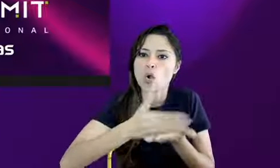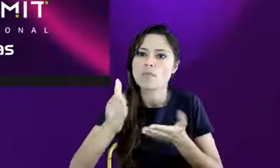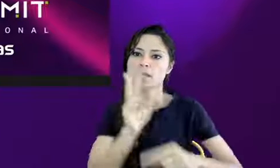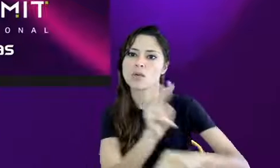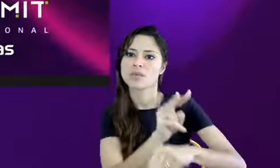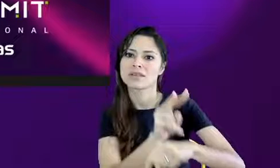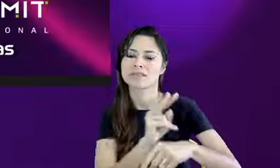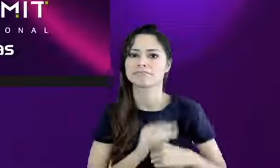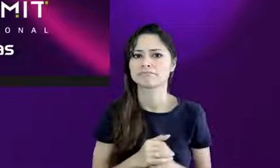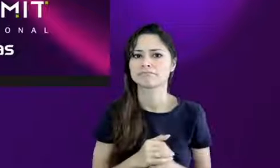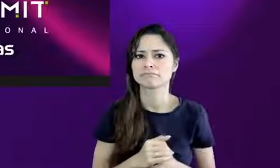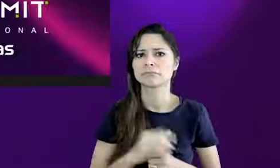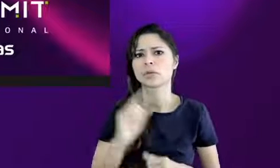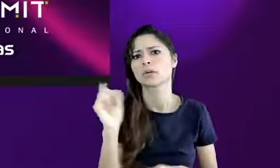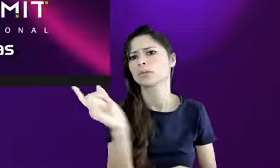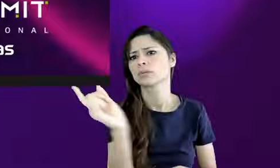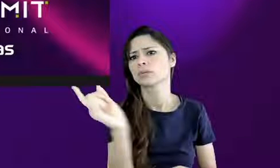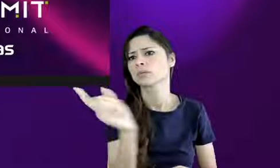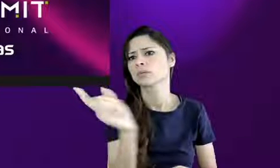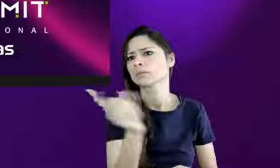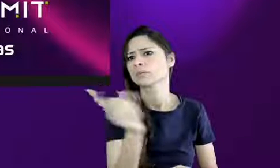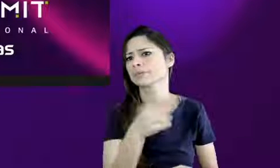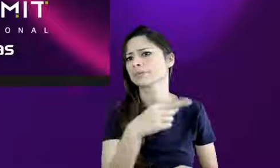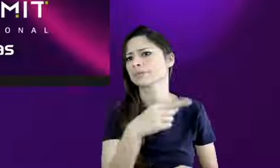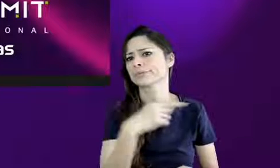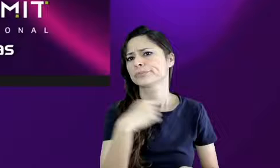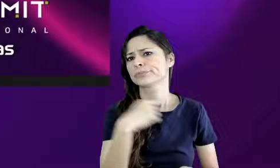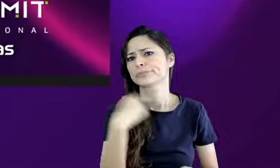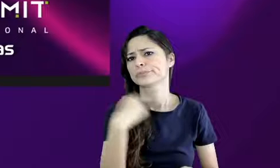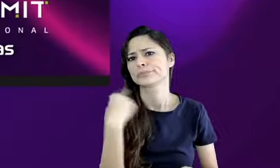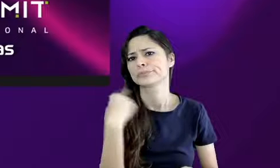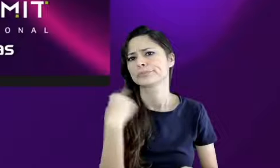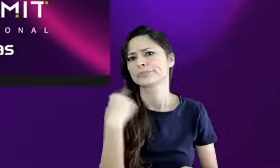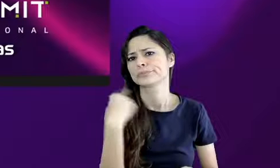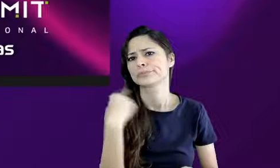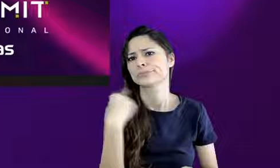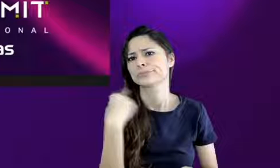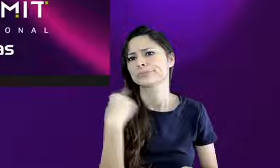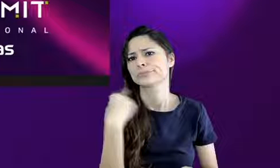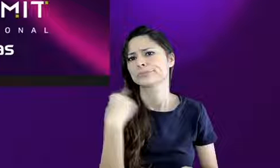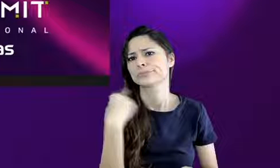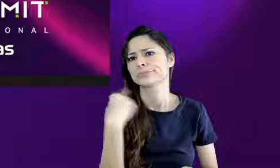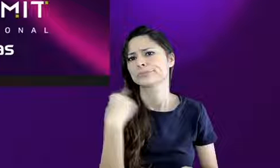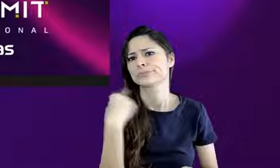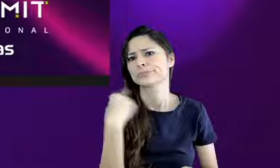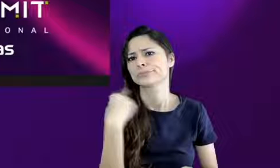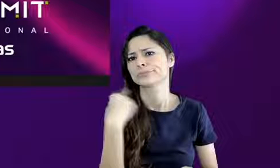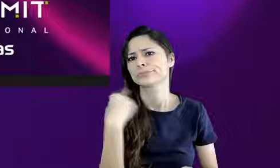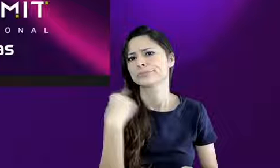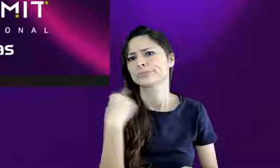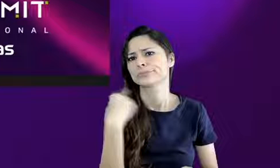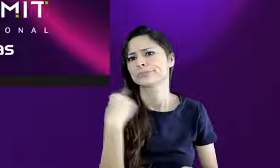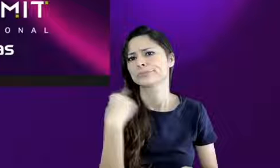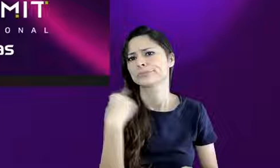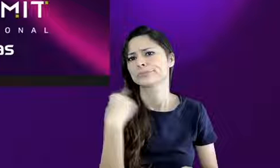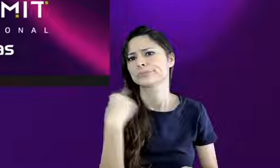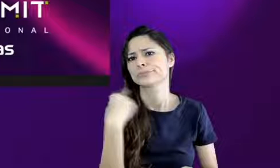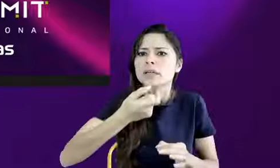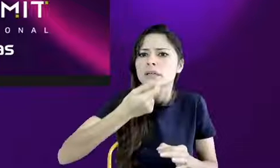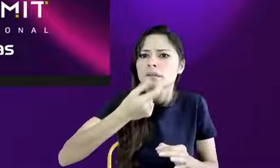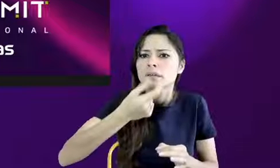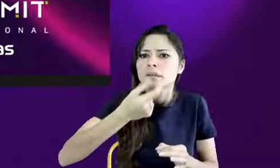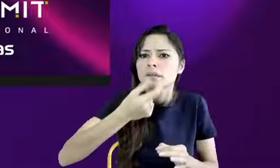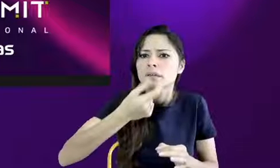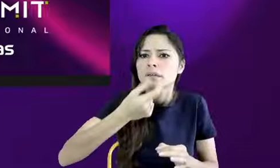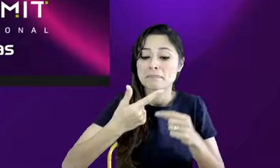não temos dúvida que o infliximab é a medicação biológica de início mais rápido, tanto considerando entre